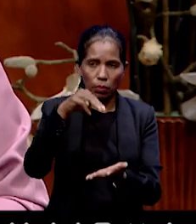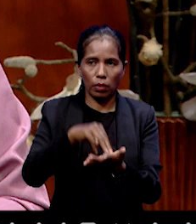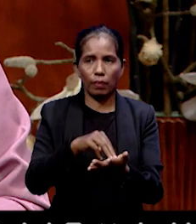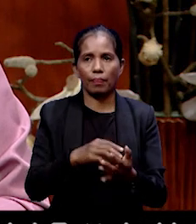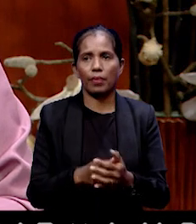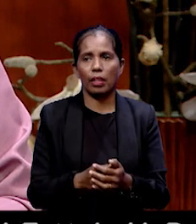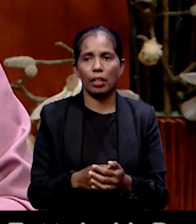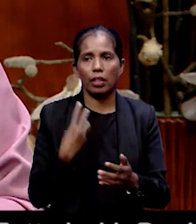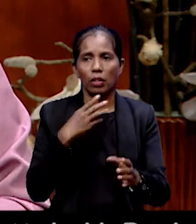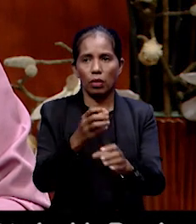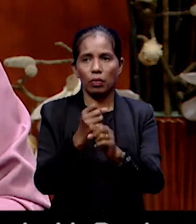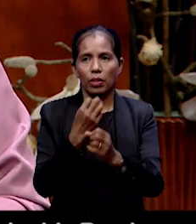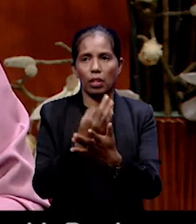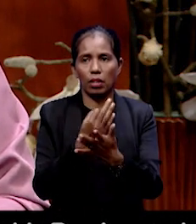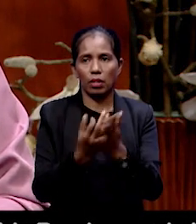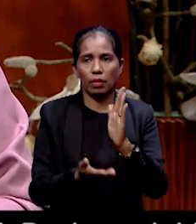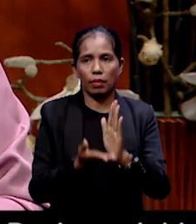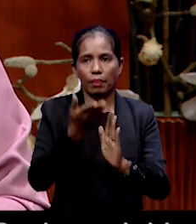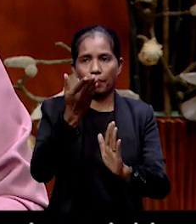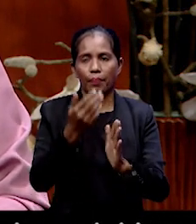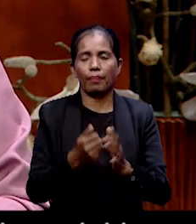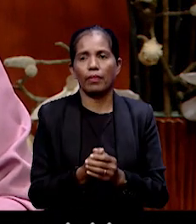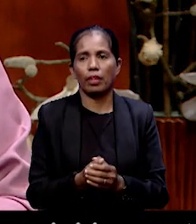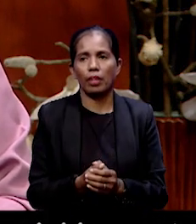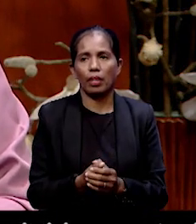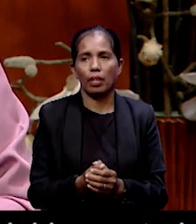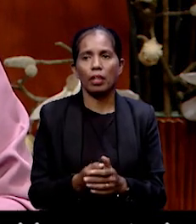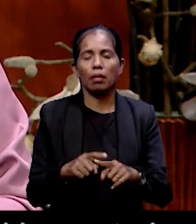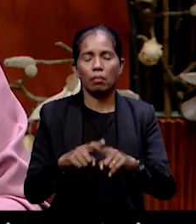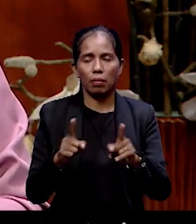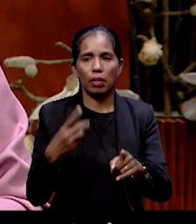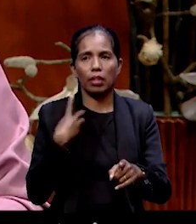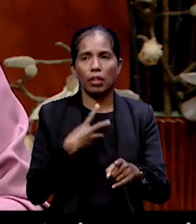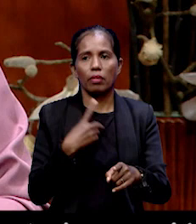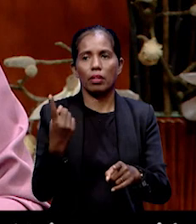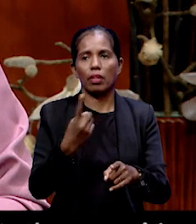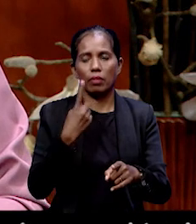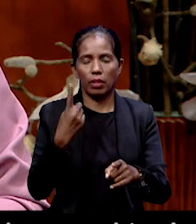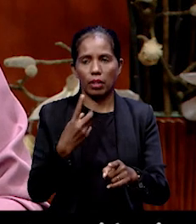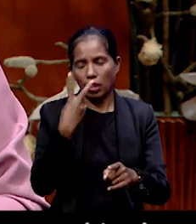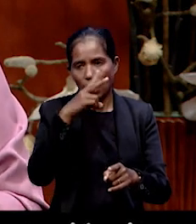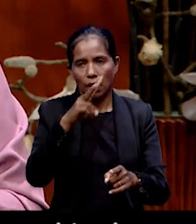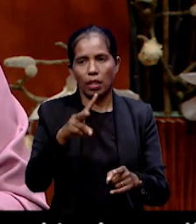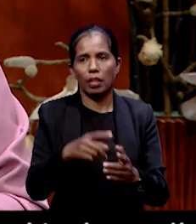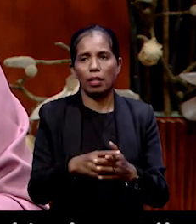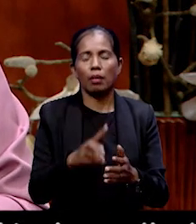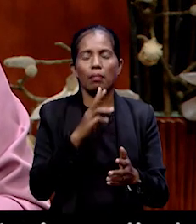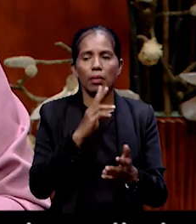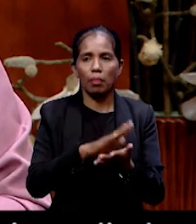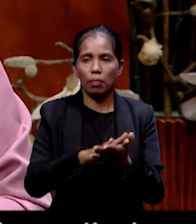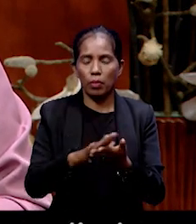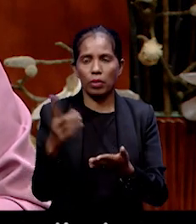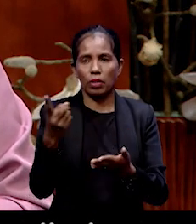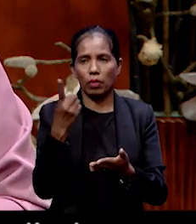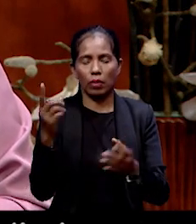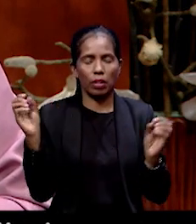ida kata ita foti osan as su CRSE. Me be realidade ita bela na fatin nesan ita re kata bemos no saneamento na fatin la